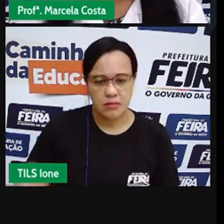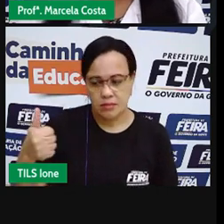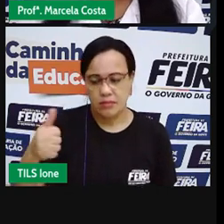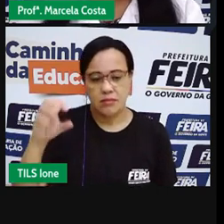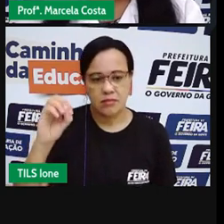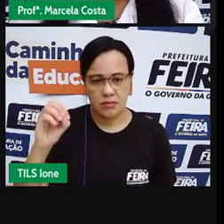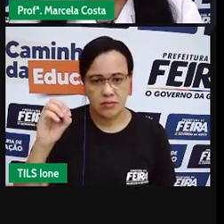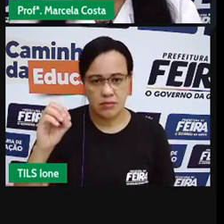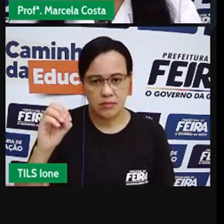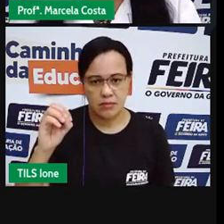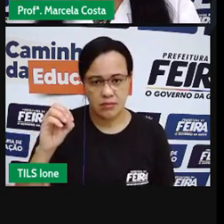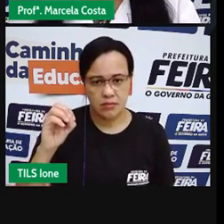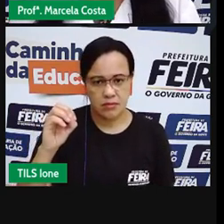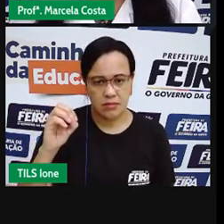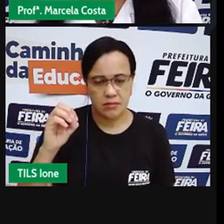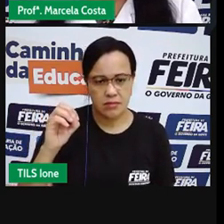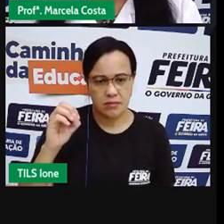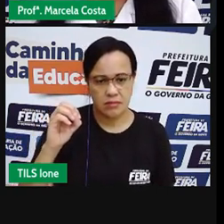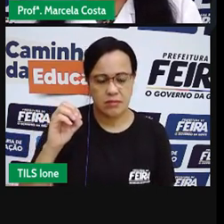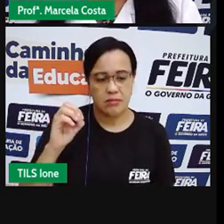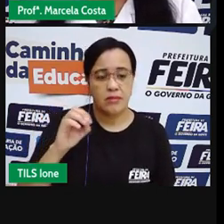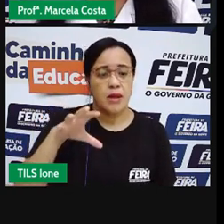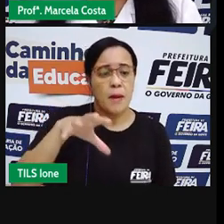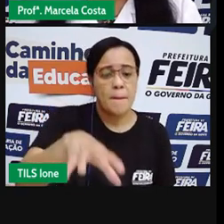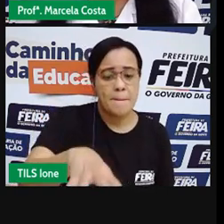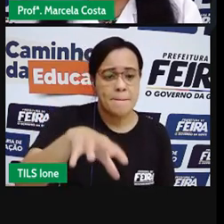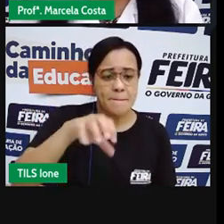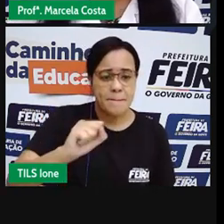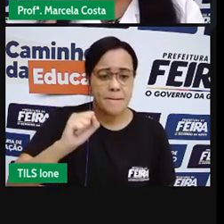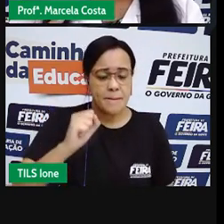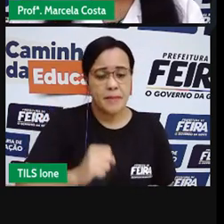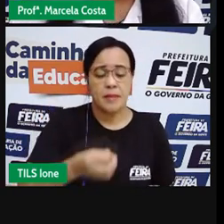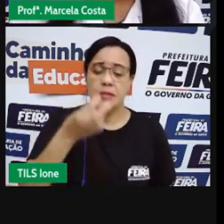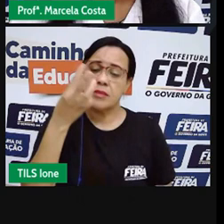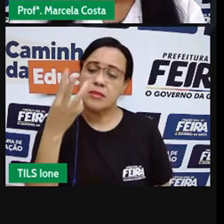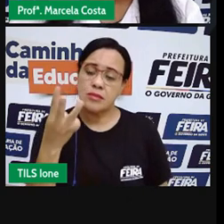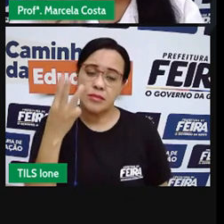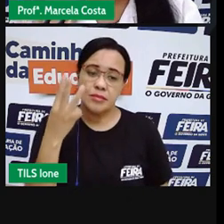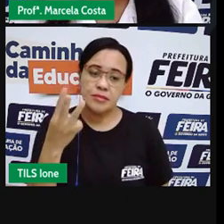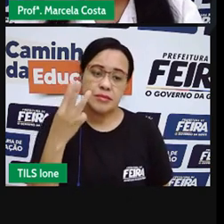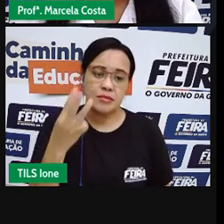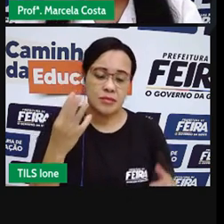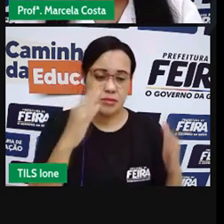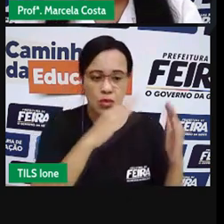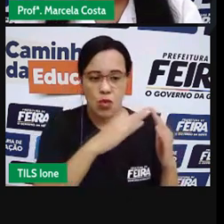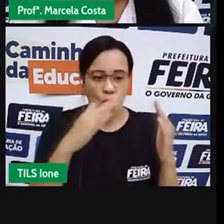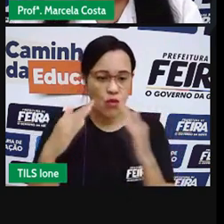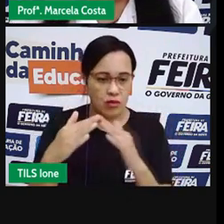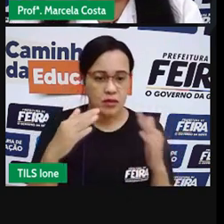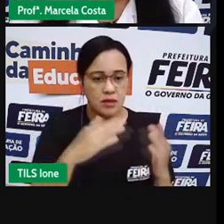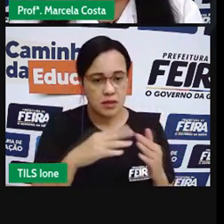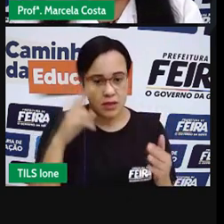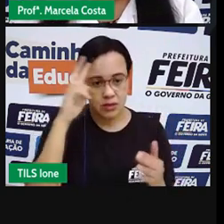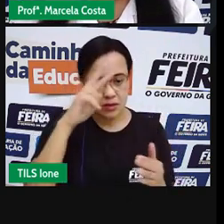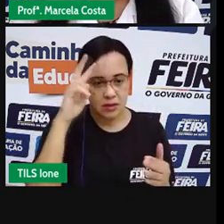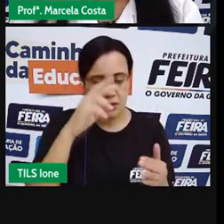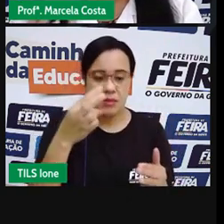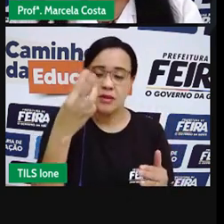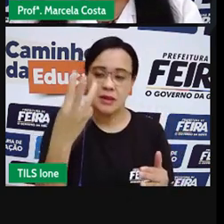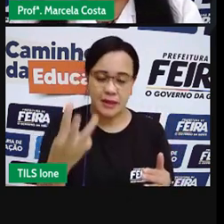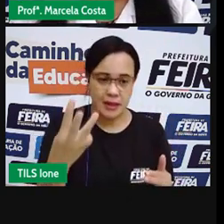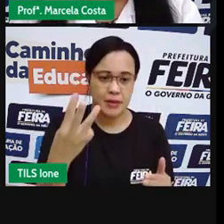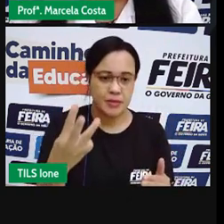Ele tinha 10 ovos, ele pegou 3. Toda vez que a gente falar pegou, retirou, significa